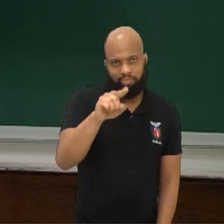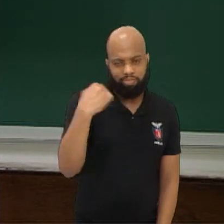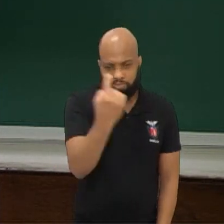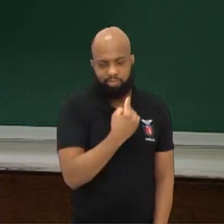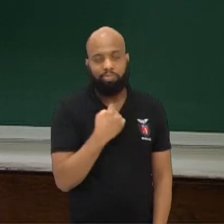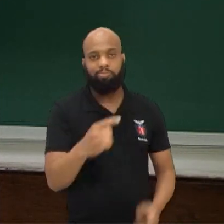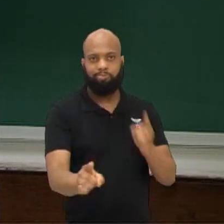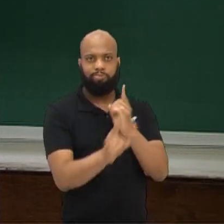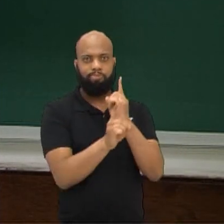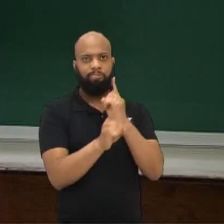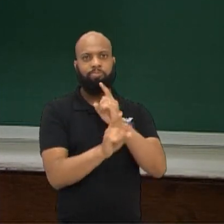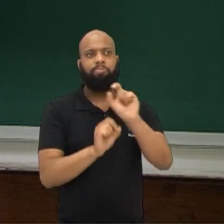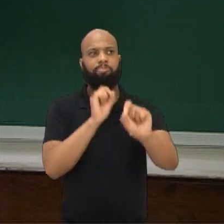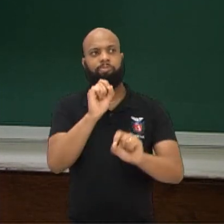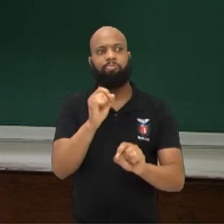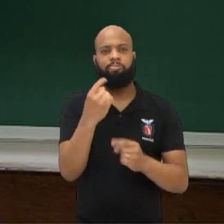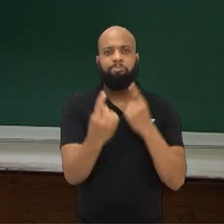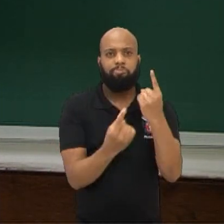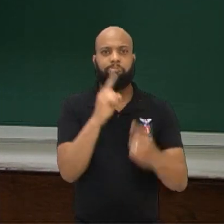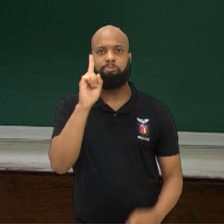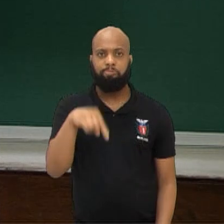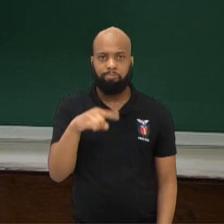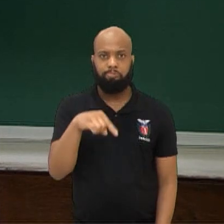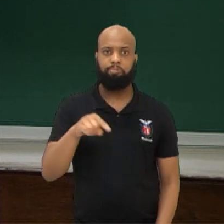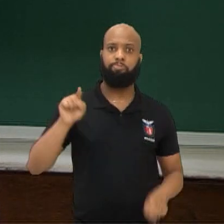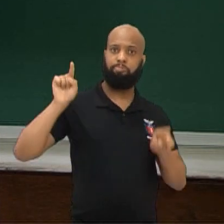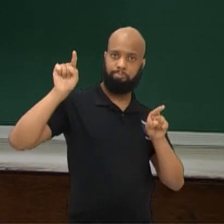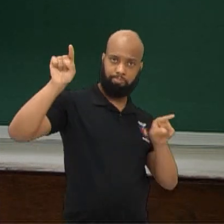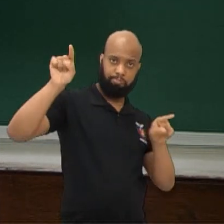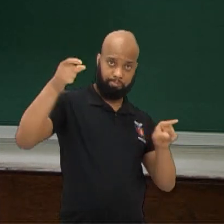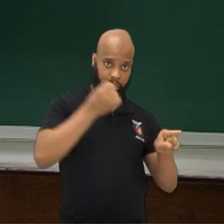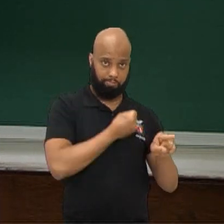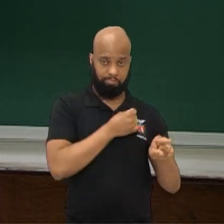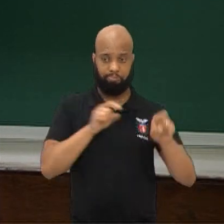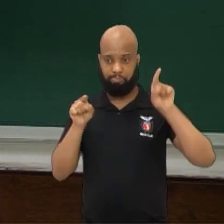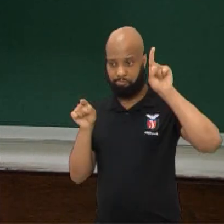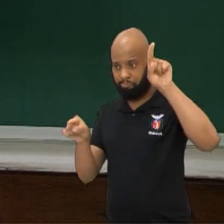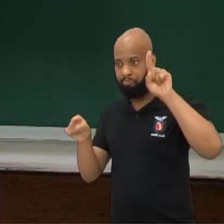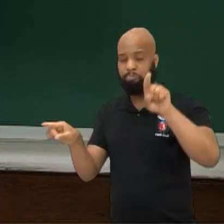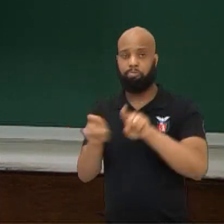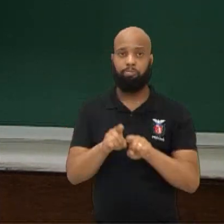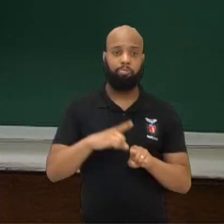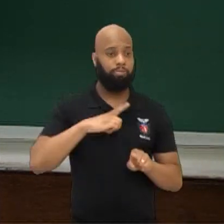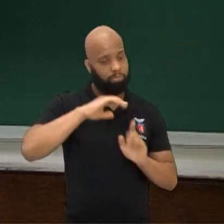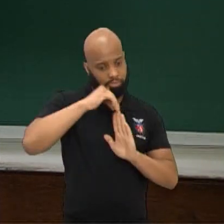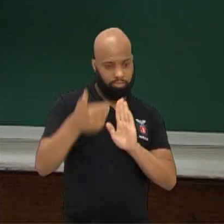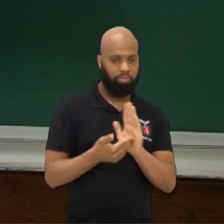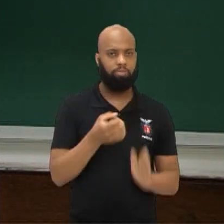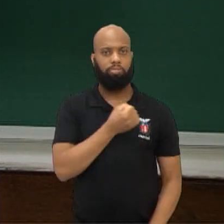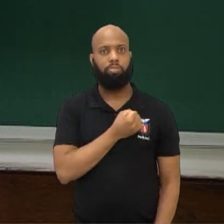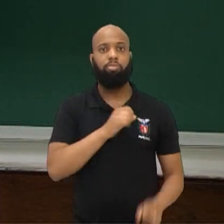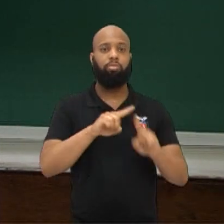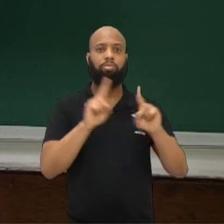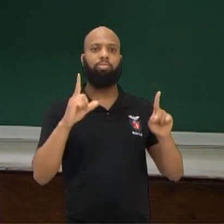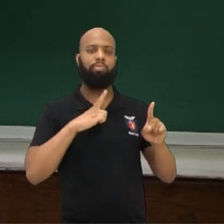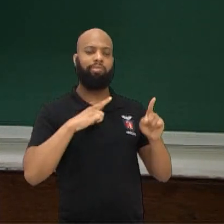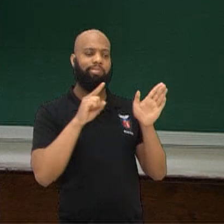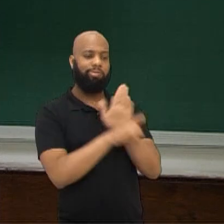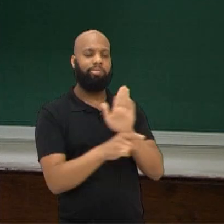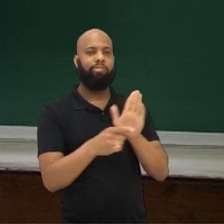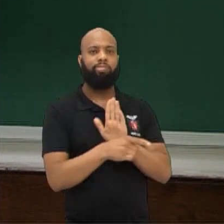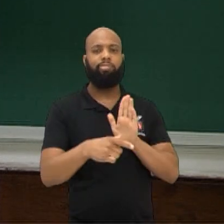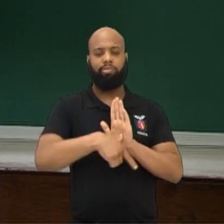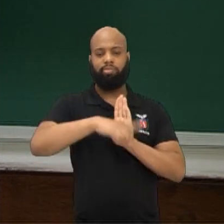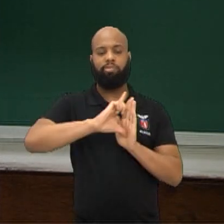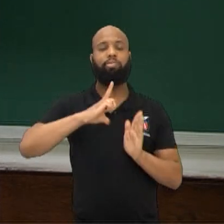nós identificarmos quais eram os meios, os extremos e os termos. Porém, nos exercícios